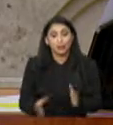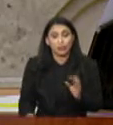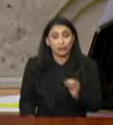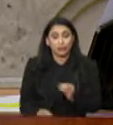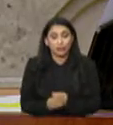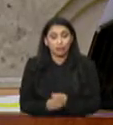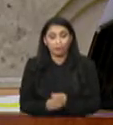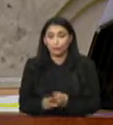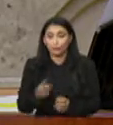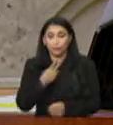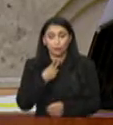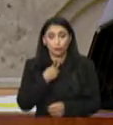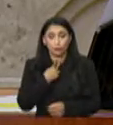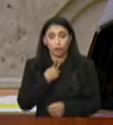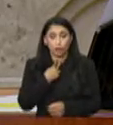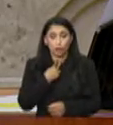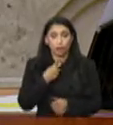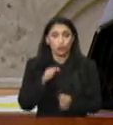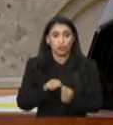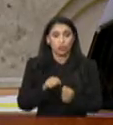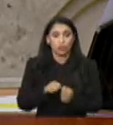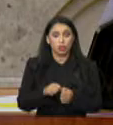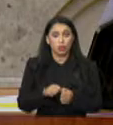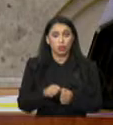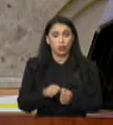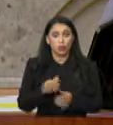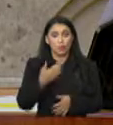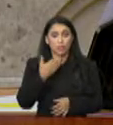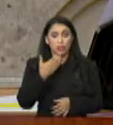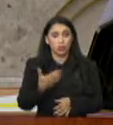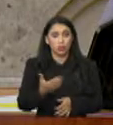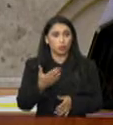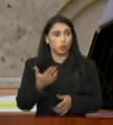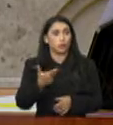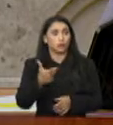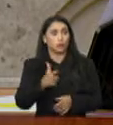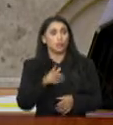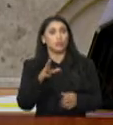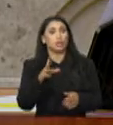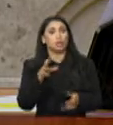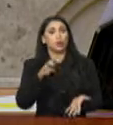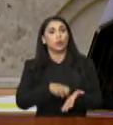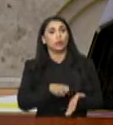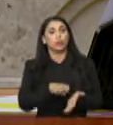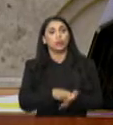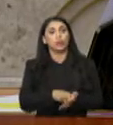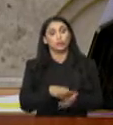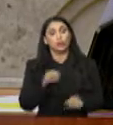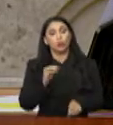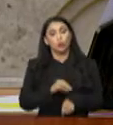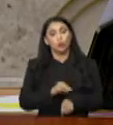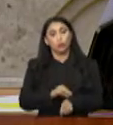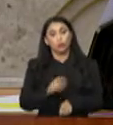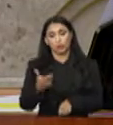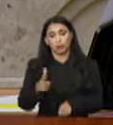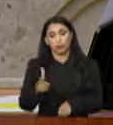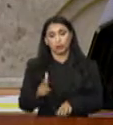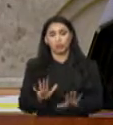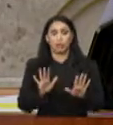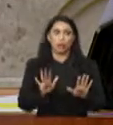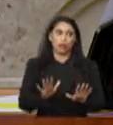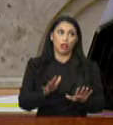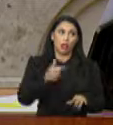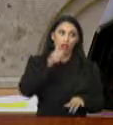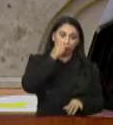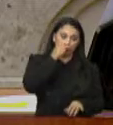jurídica do pedido não se pode mais quando ela ocupa que não há mais de improbidade por culpa a vossa excelência